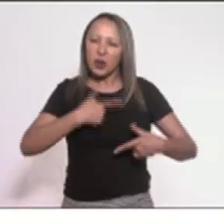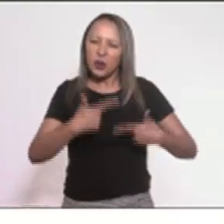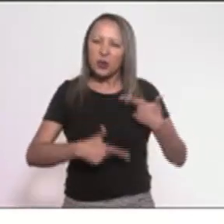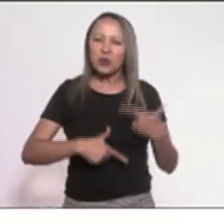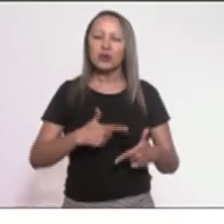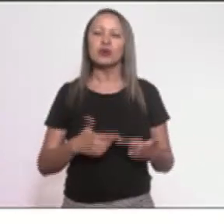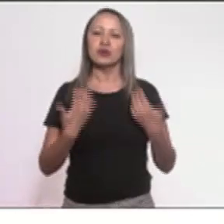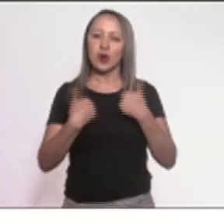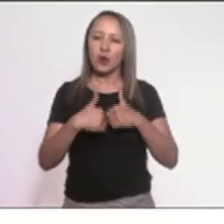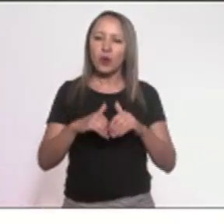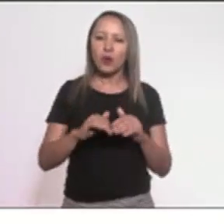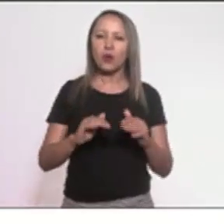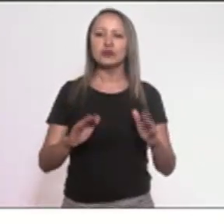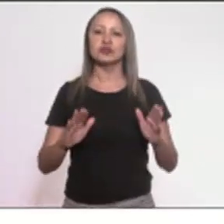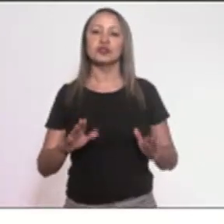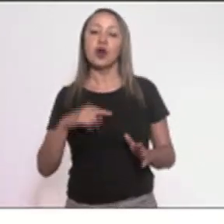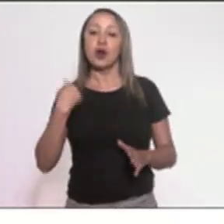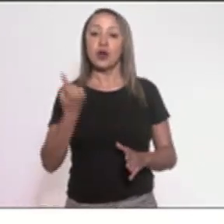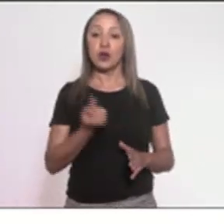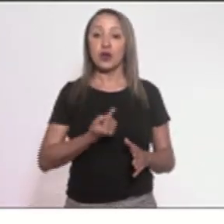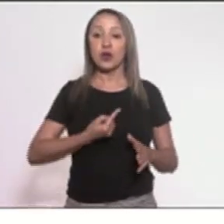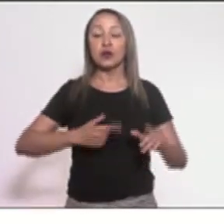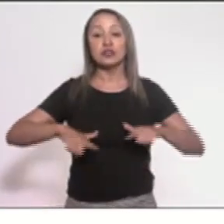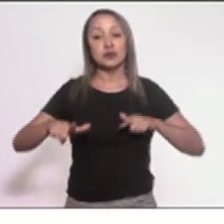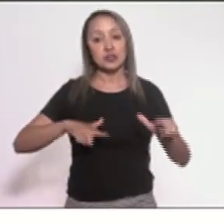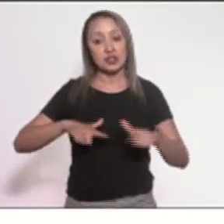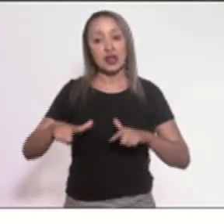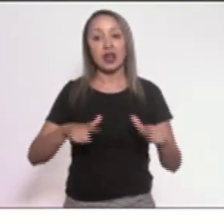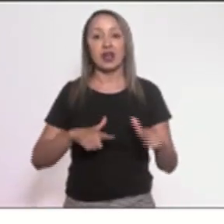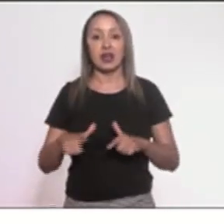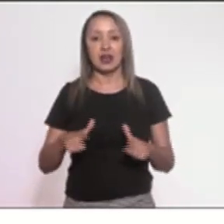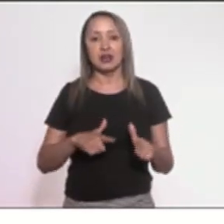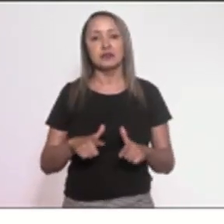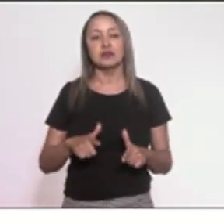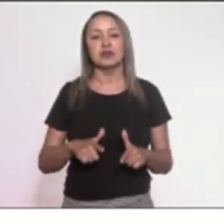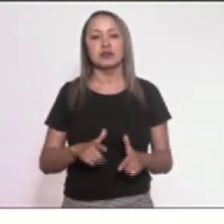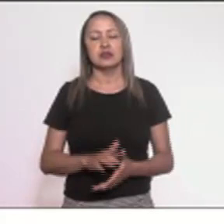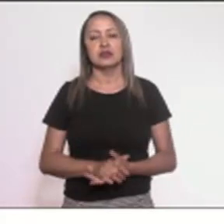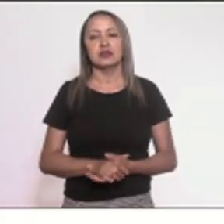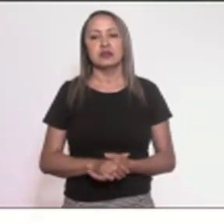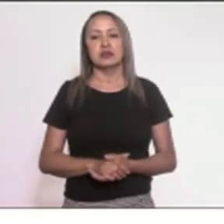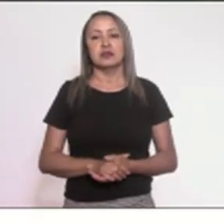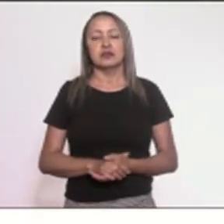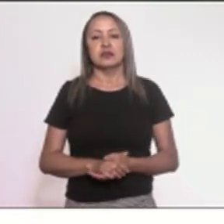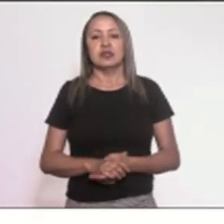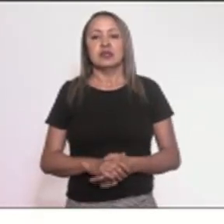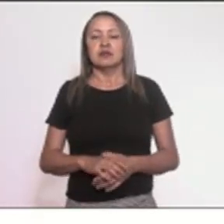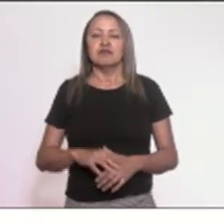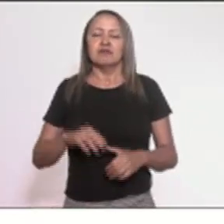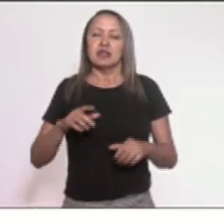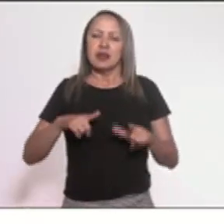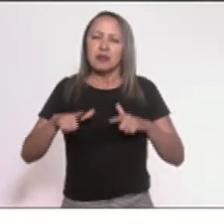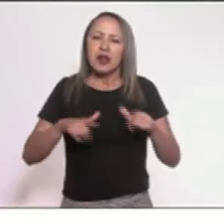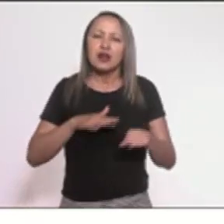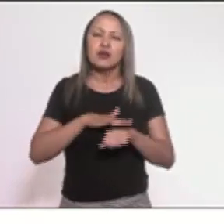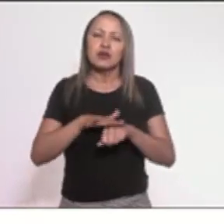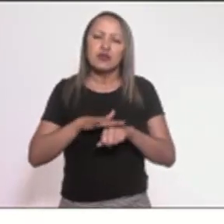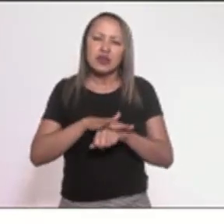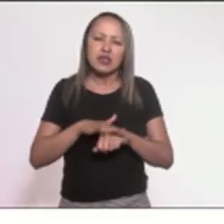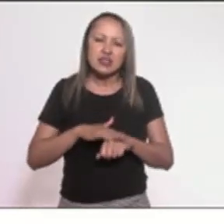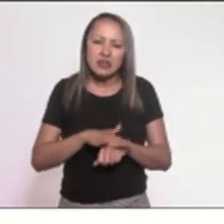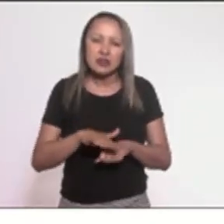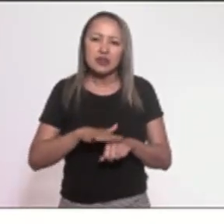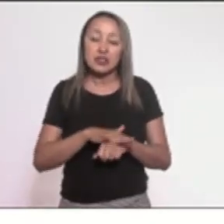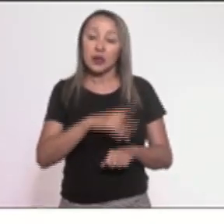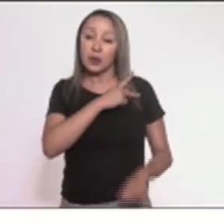continua, que nós estamos trabalhando para a derrubada do veto. Temos conversado exaustivamente com o